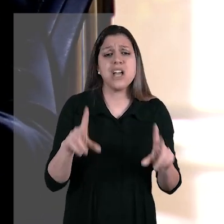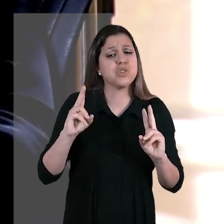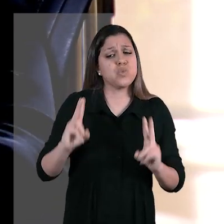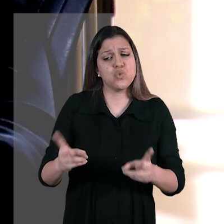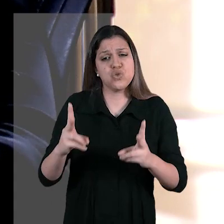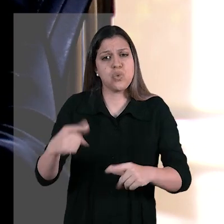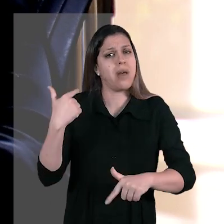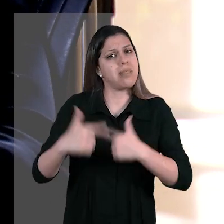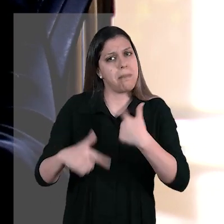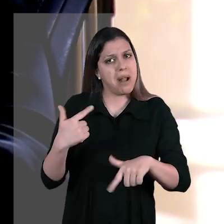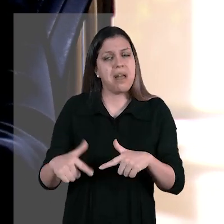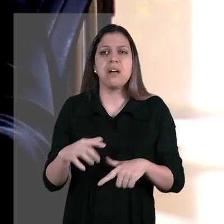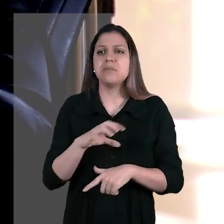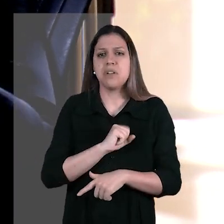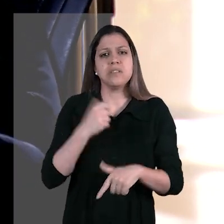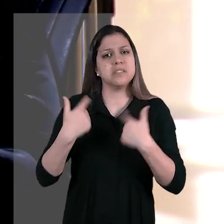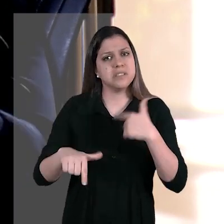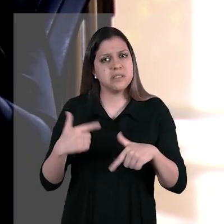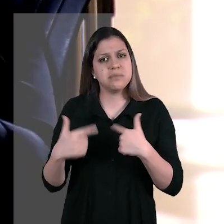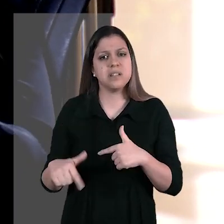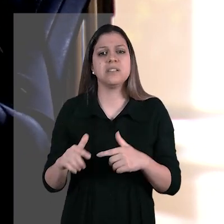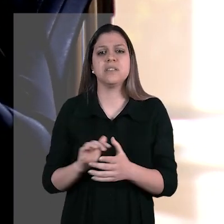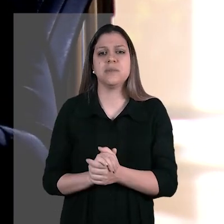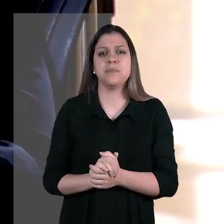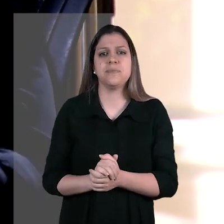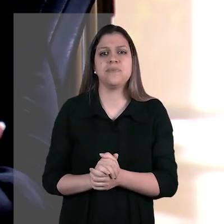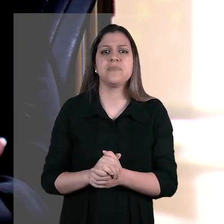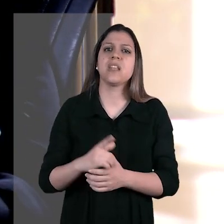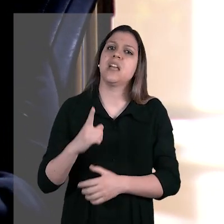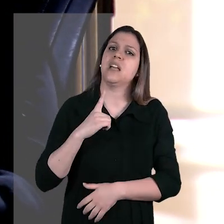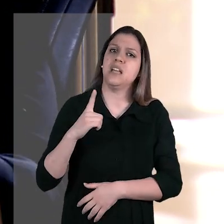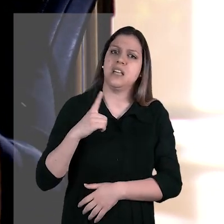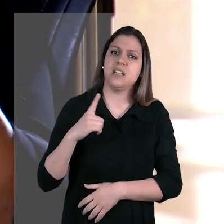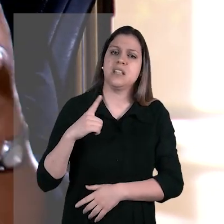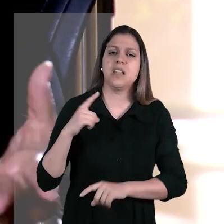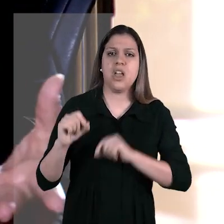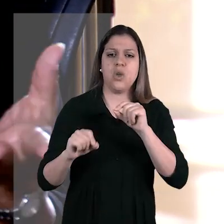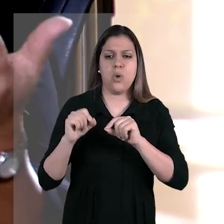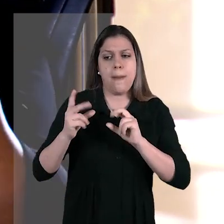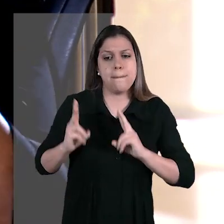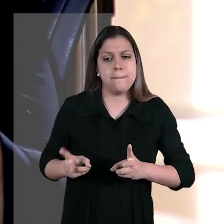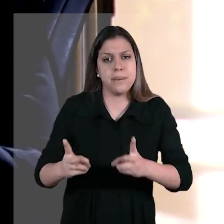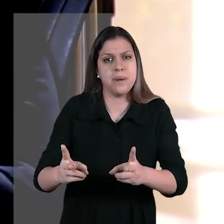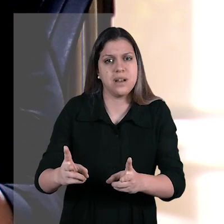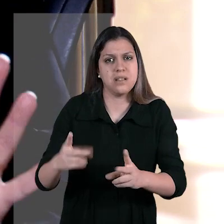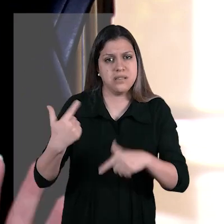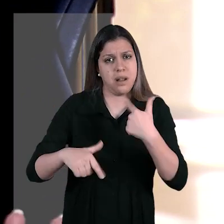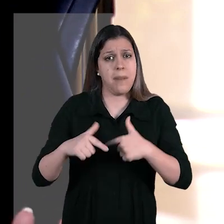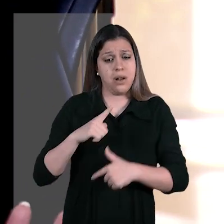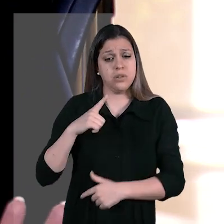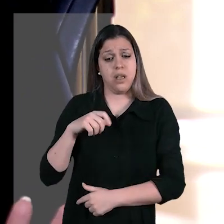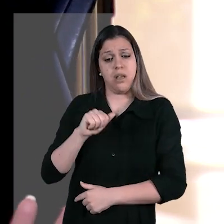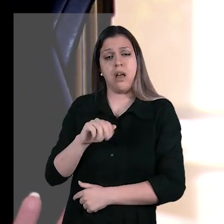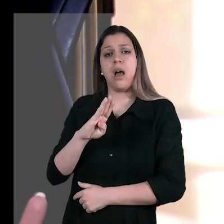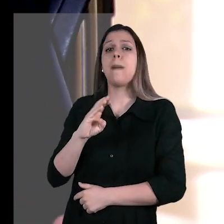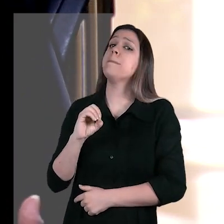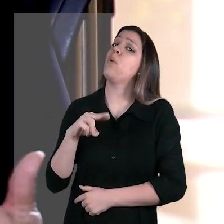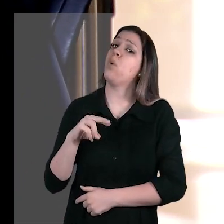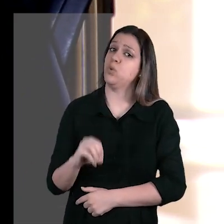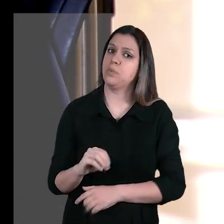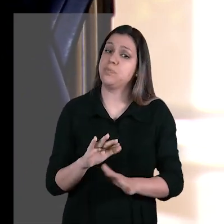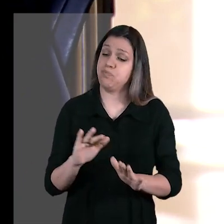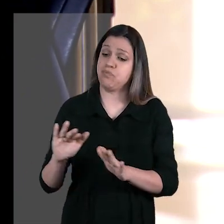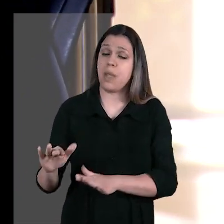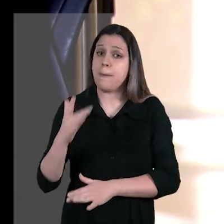continua trabalhando e recebe um abono de permanência, o servidor tem isso. O trabalhador seletista, né, o